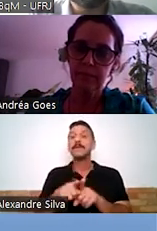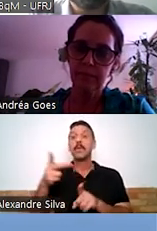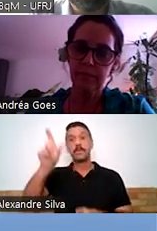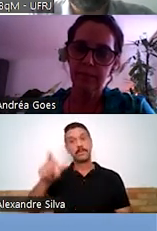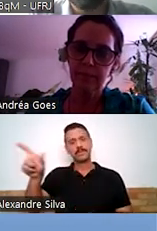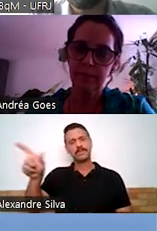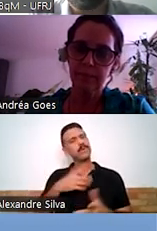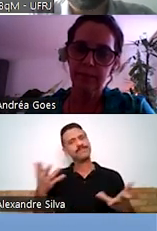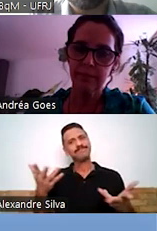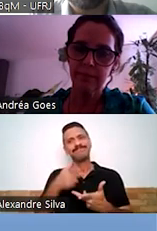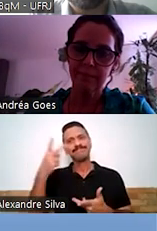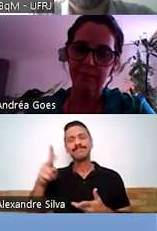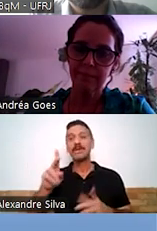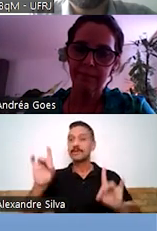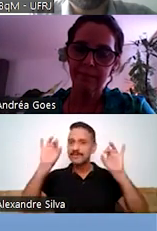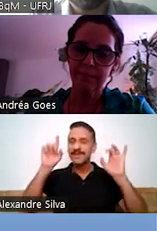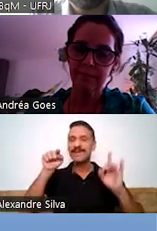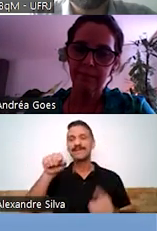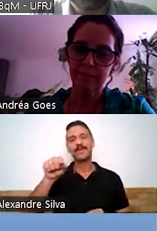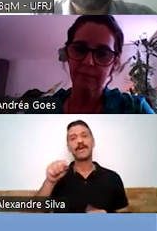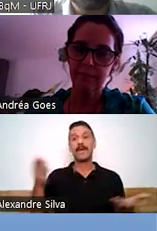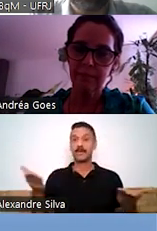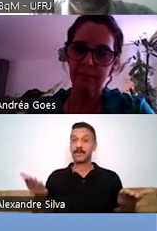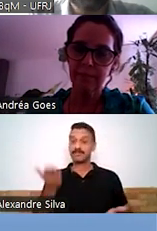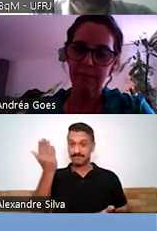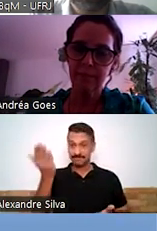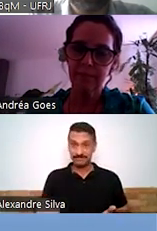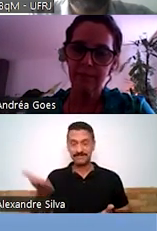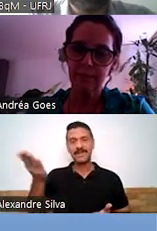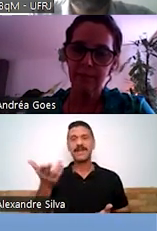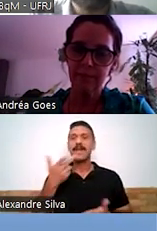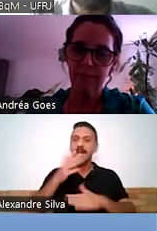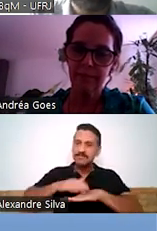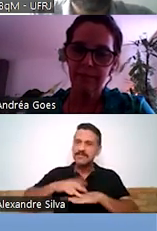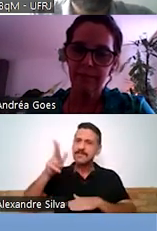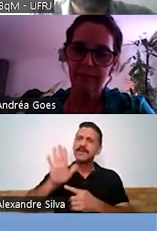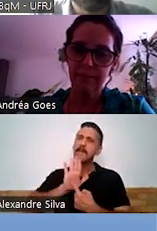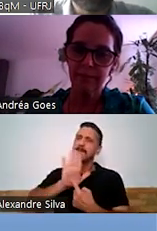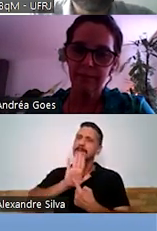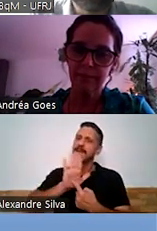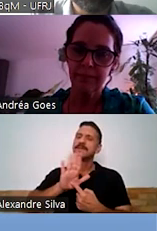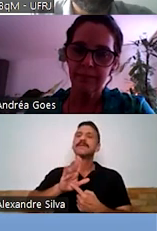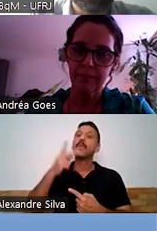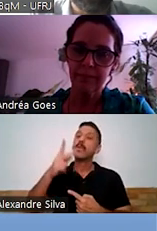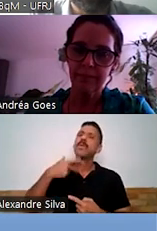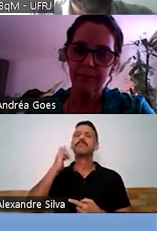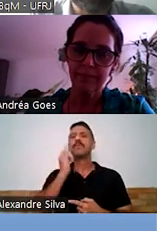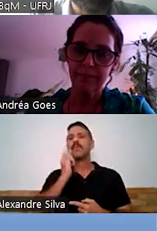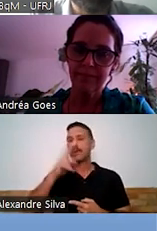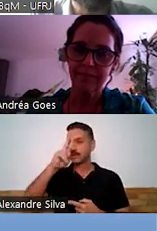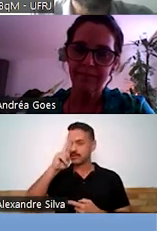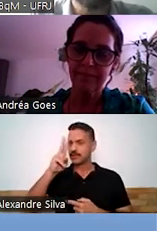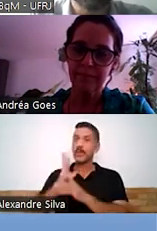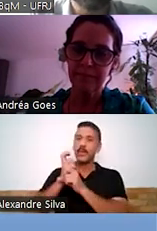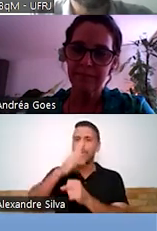querida, especial, e eu vou passar aqui a palavra para ela, para que ela faça aí uma apresentação contando a sua história aí acadêmica